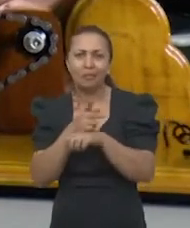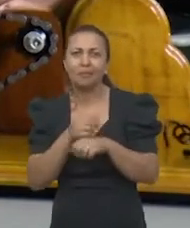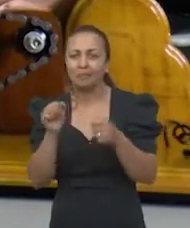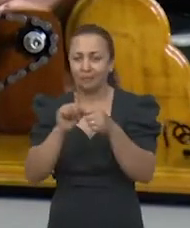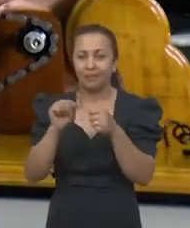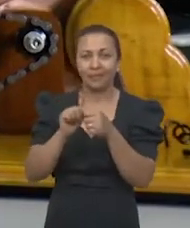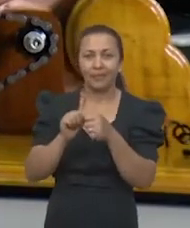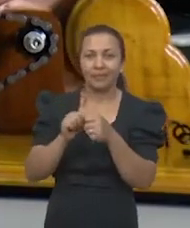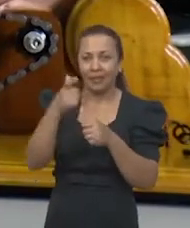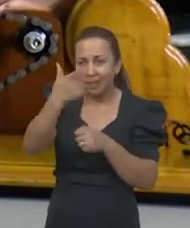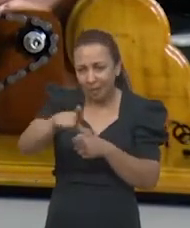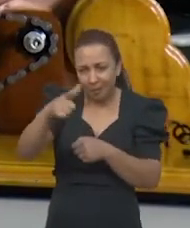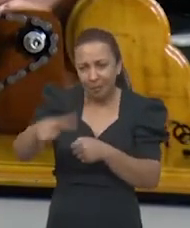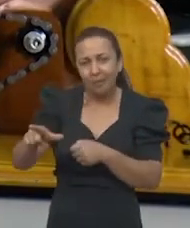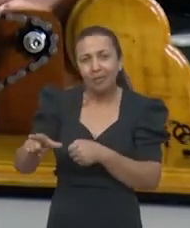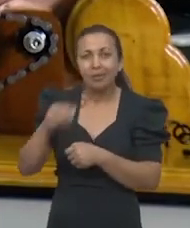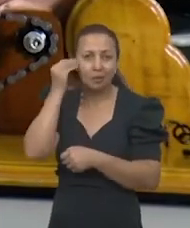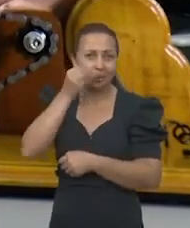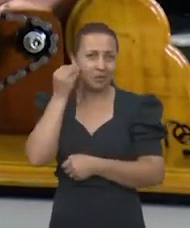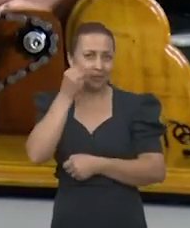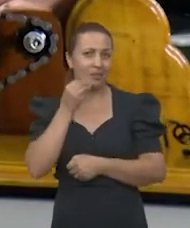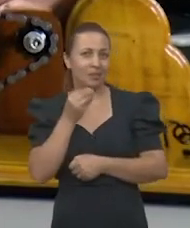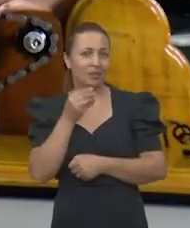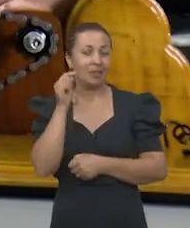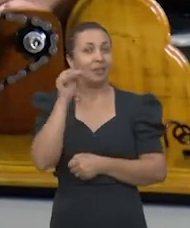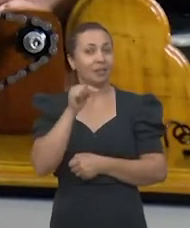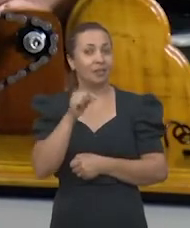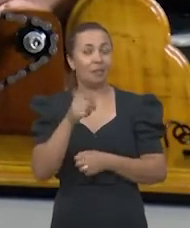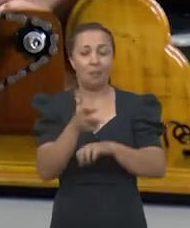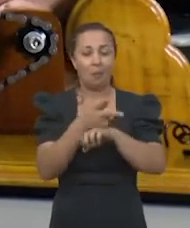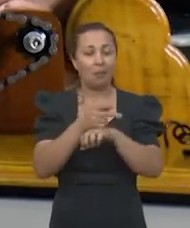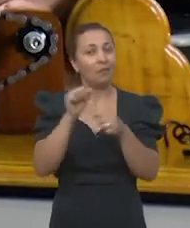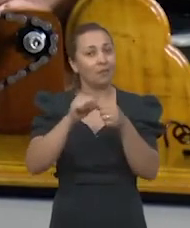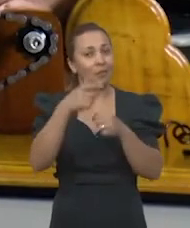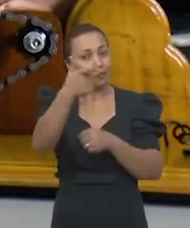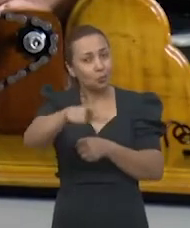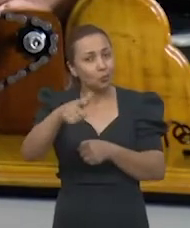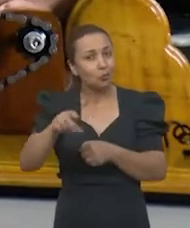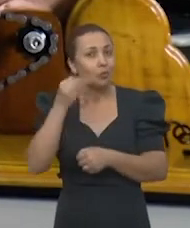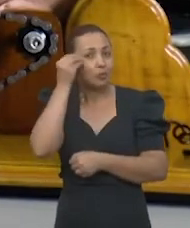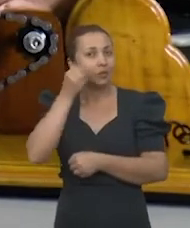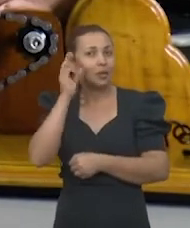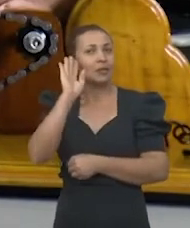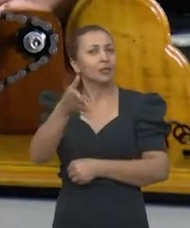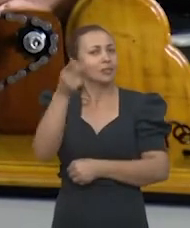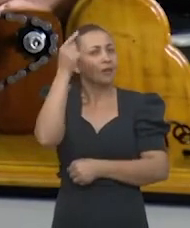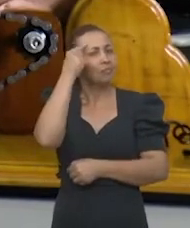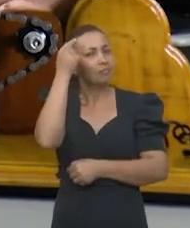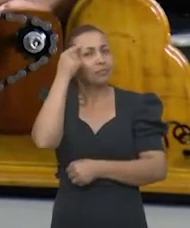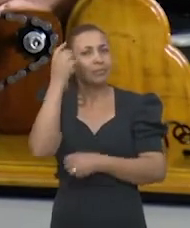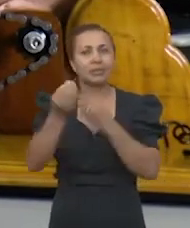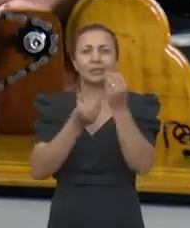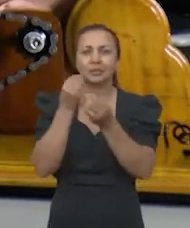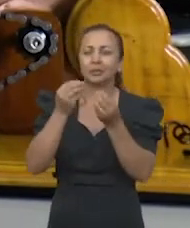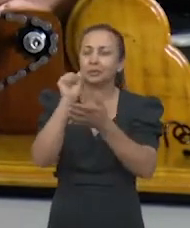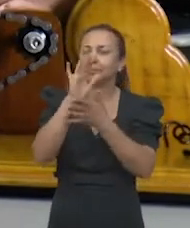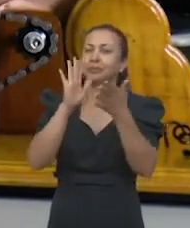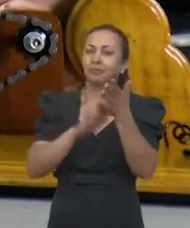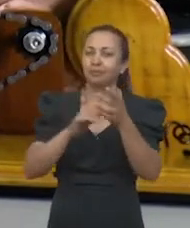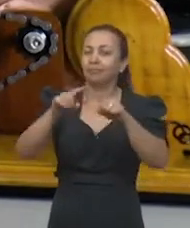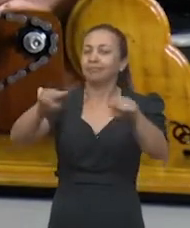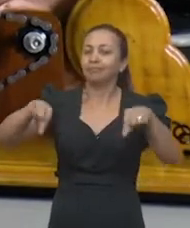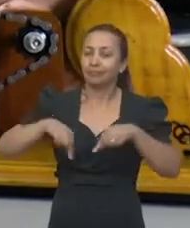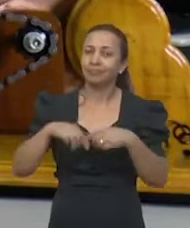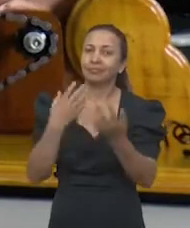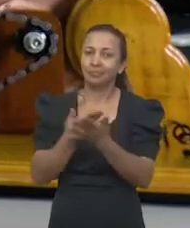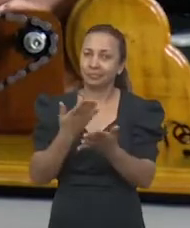vai tentar reproduzir o experimento. Então, ele tenta reproduzir e aí ele já pensa naquilo como uma